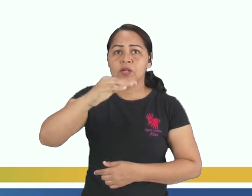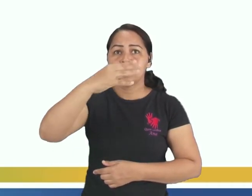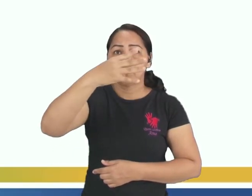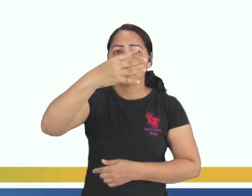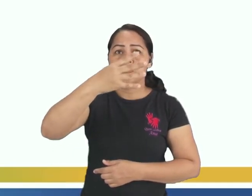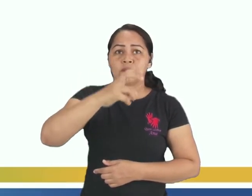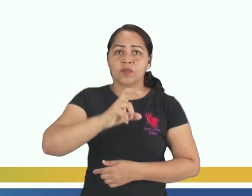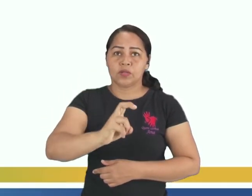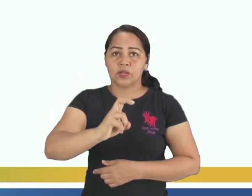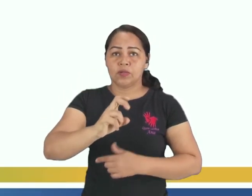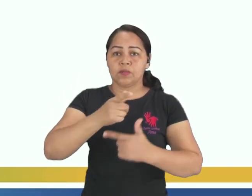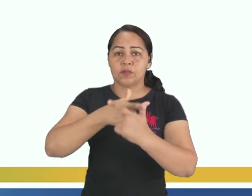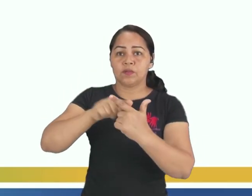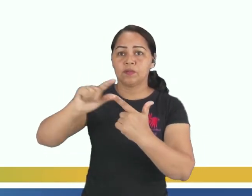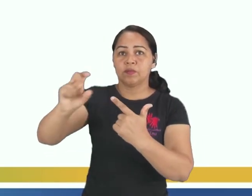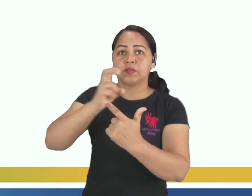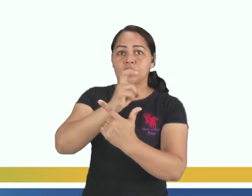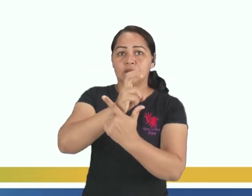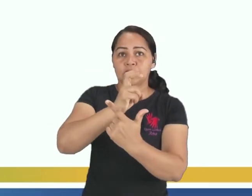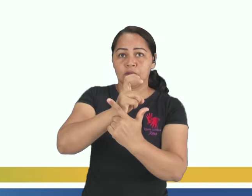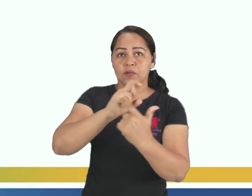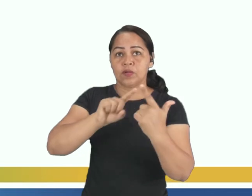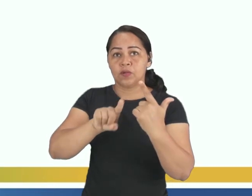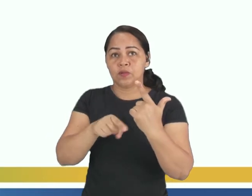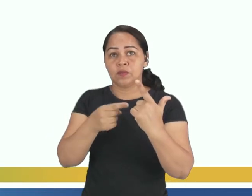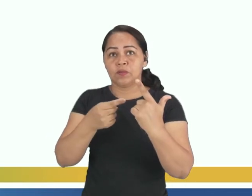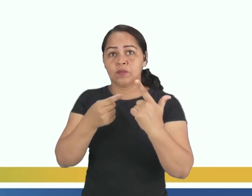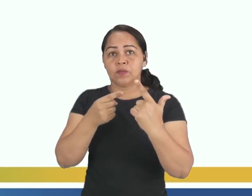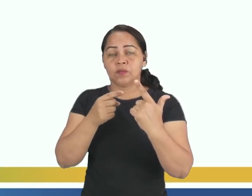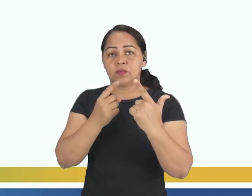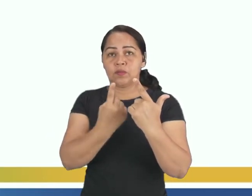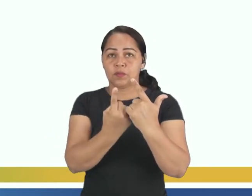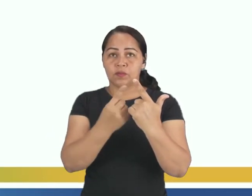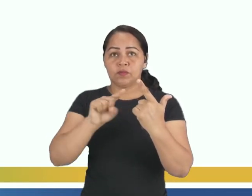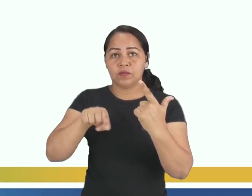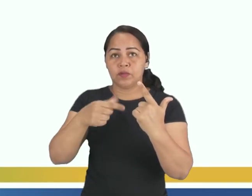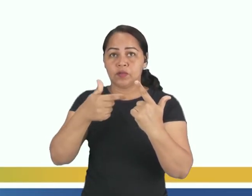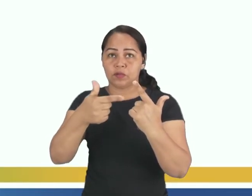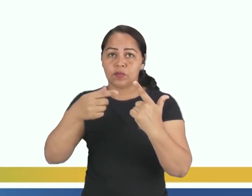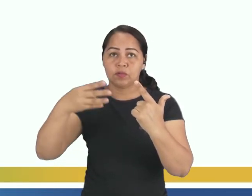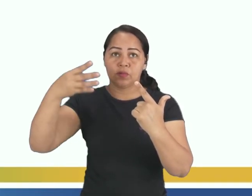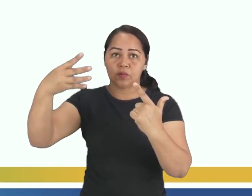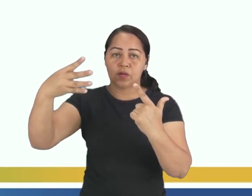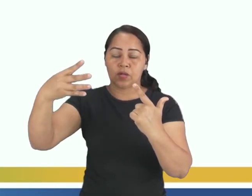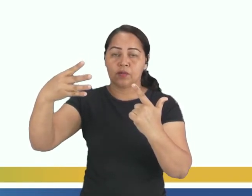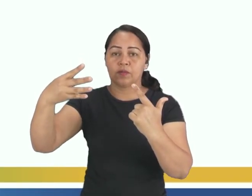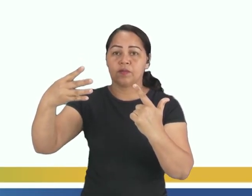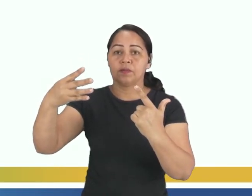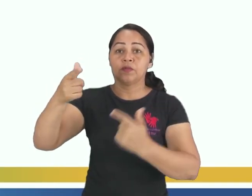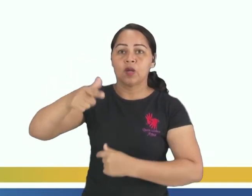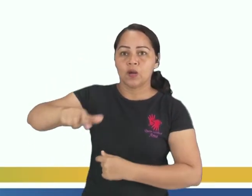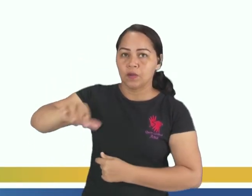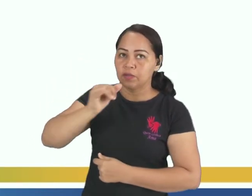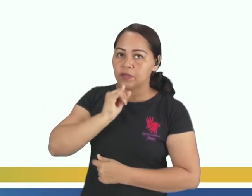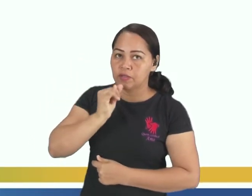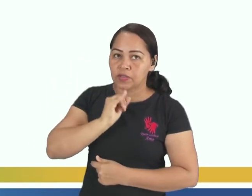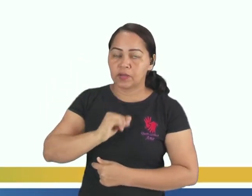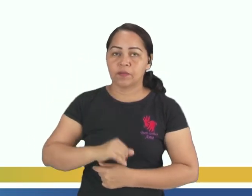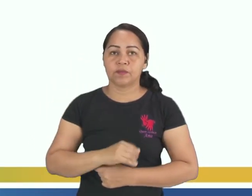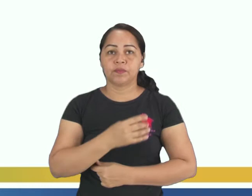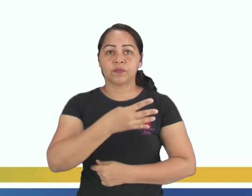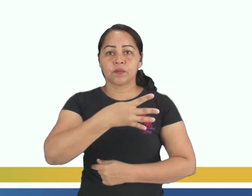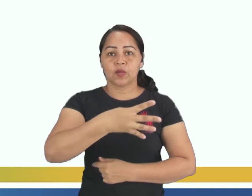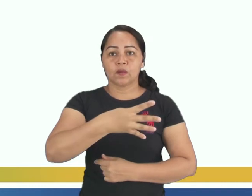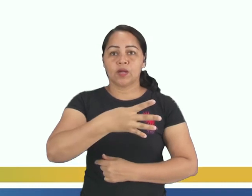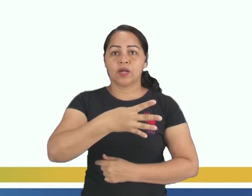raiz quinta de 1,2 elevado a 4. Novamente aplicando a definição. Item E, 4